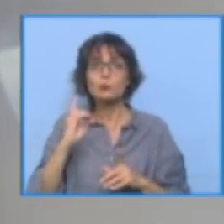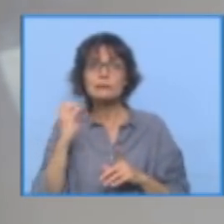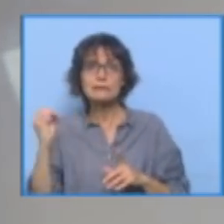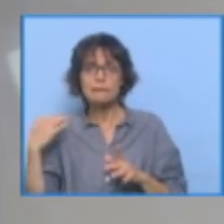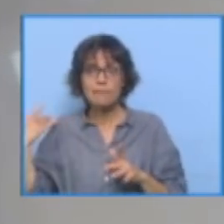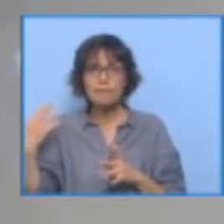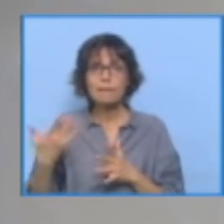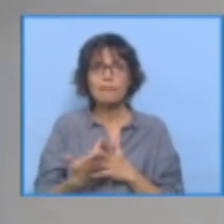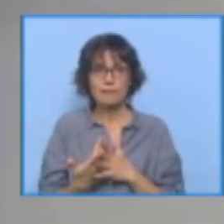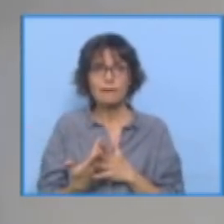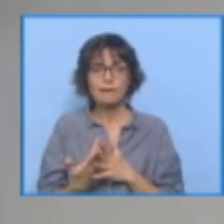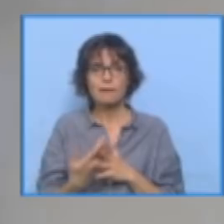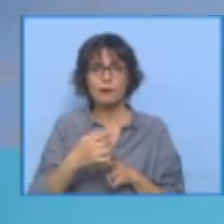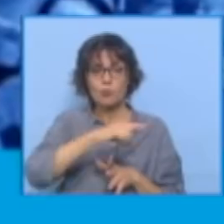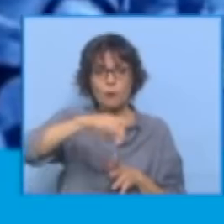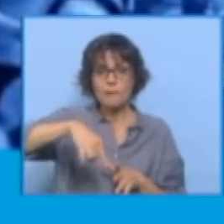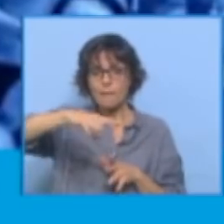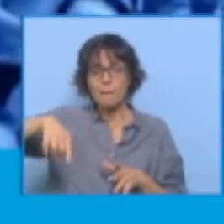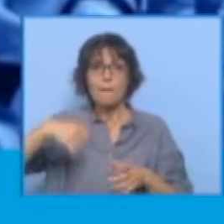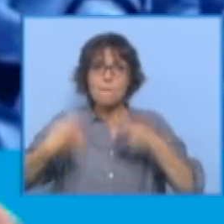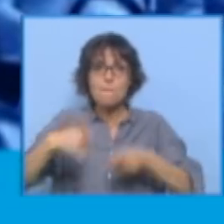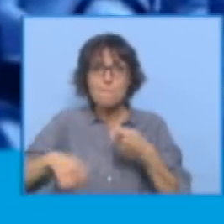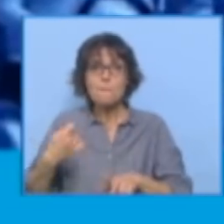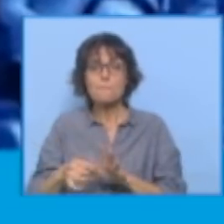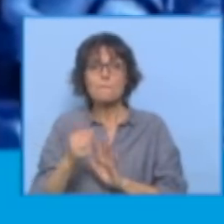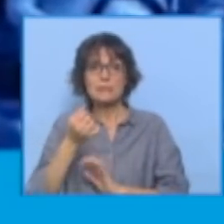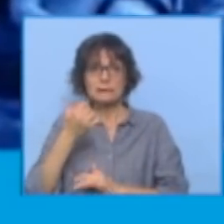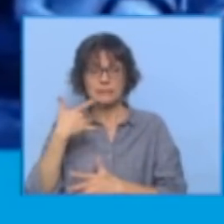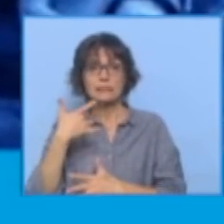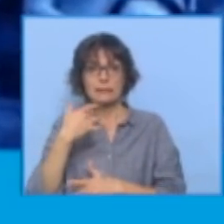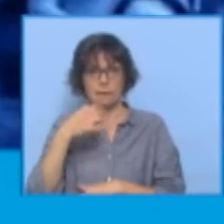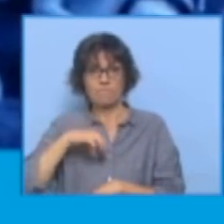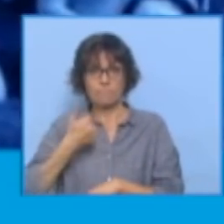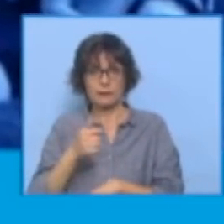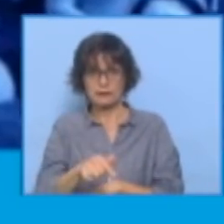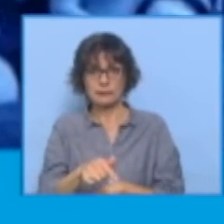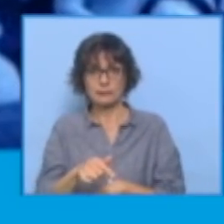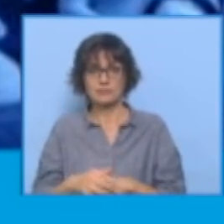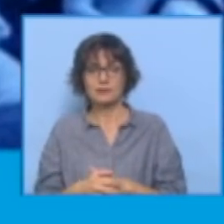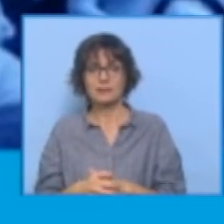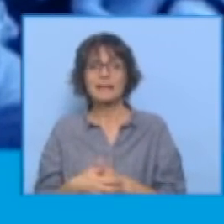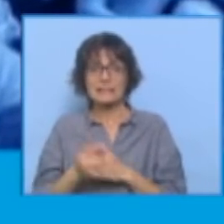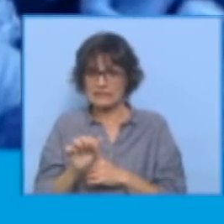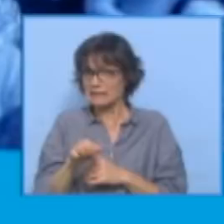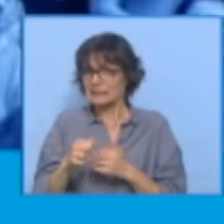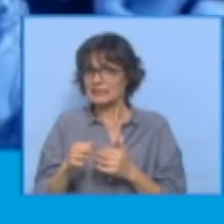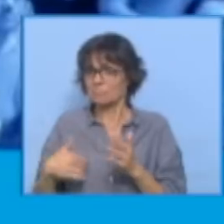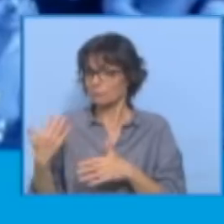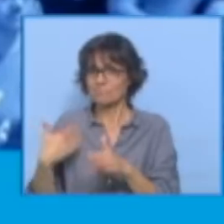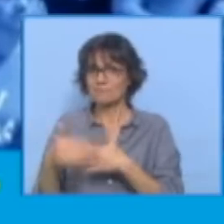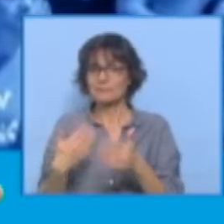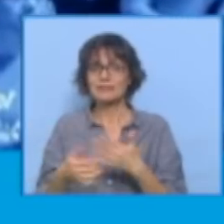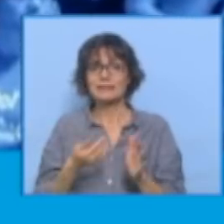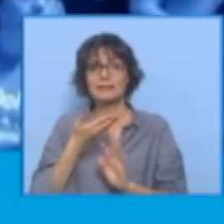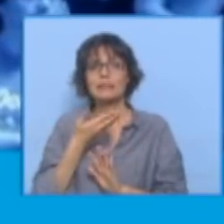a partir da bateria verde. A partir da bateria verde, sim. No fundo fazem esta experiência de procurar no dia-a-dia fazer a